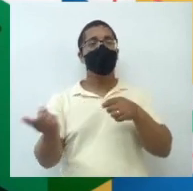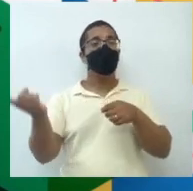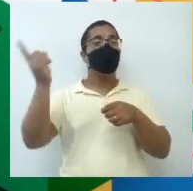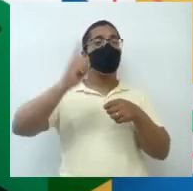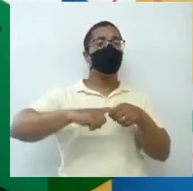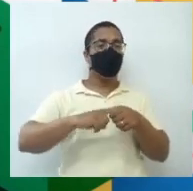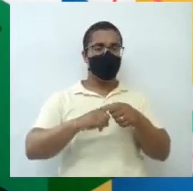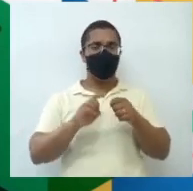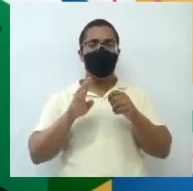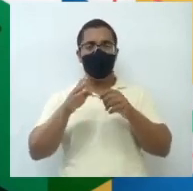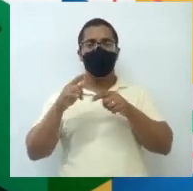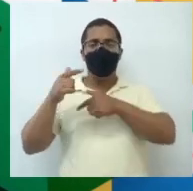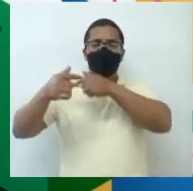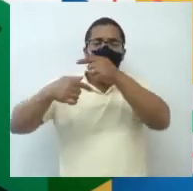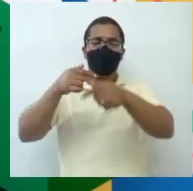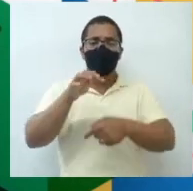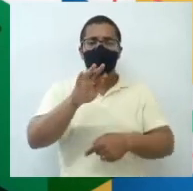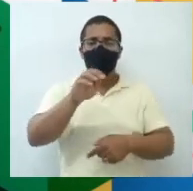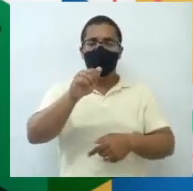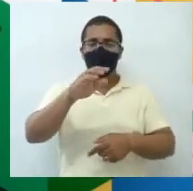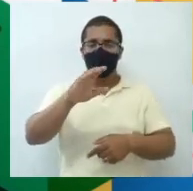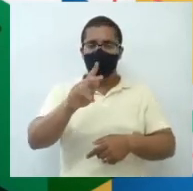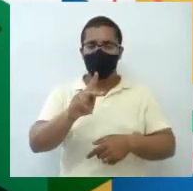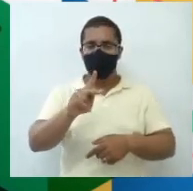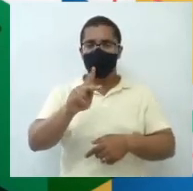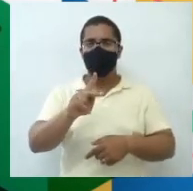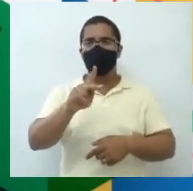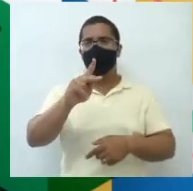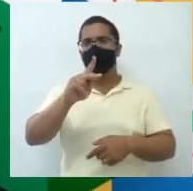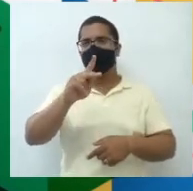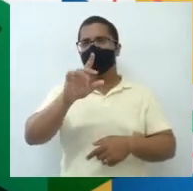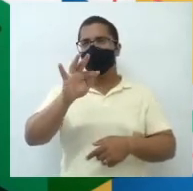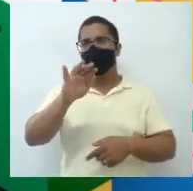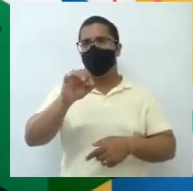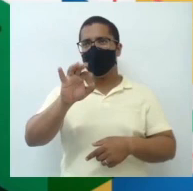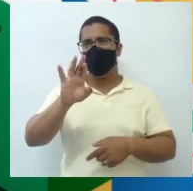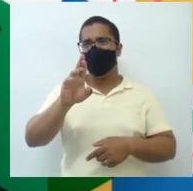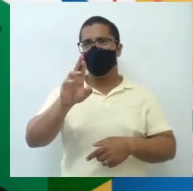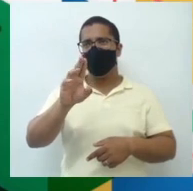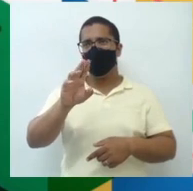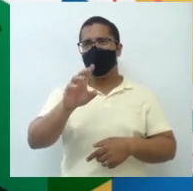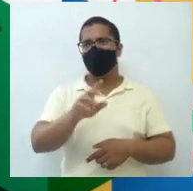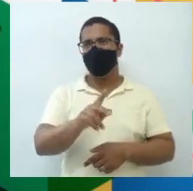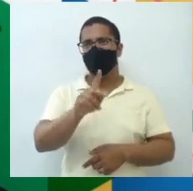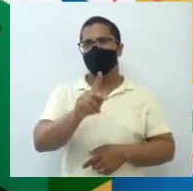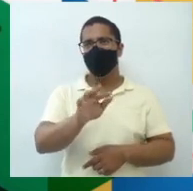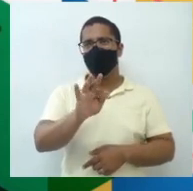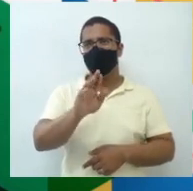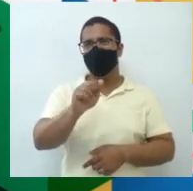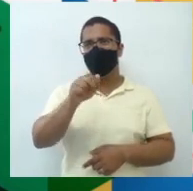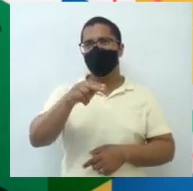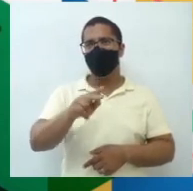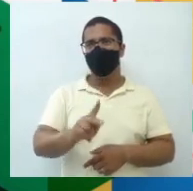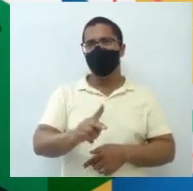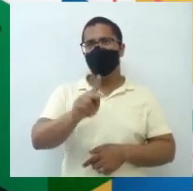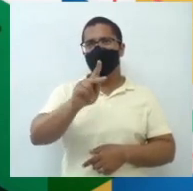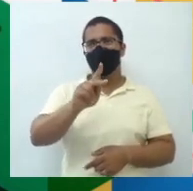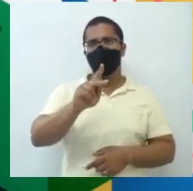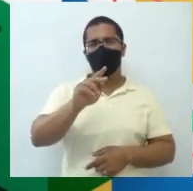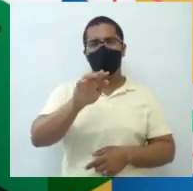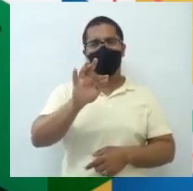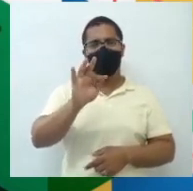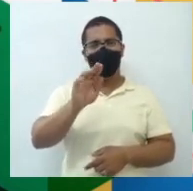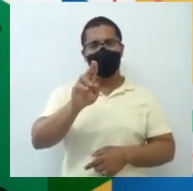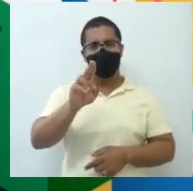geração de preto puro exatamente seguinte ele queria dizer é é a prática essa teoria que e